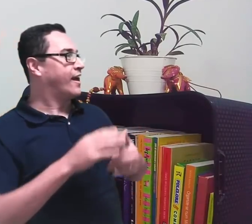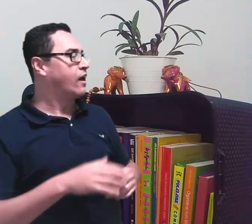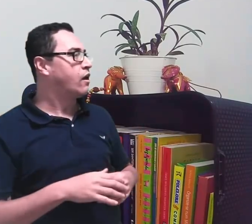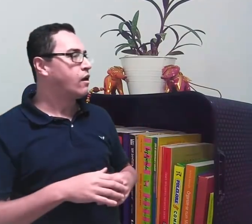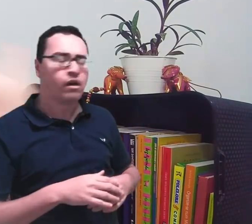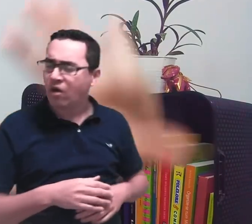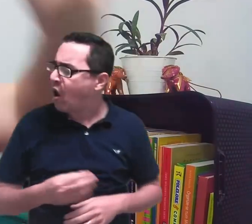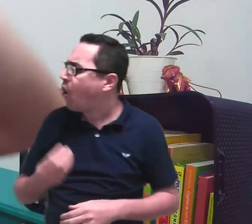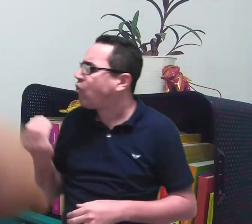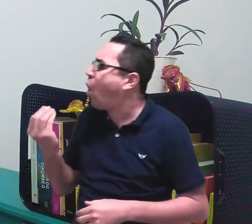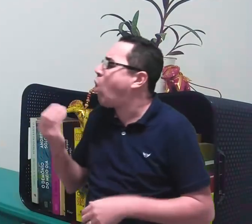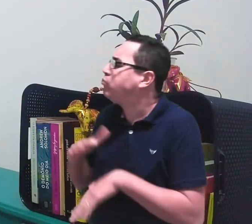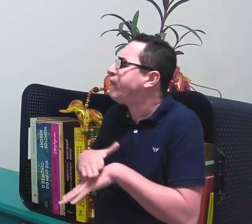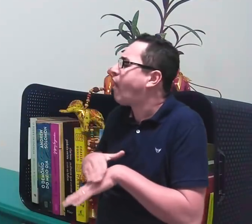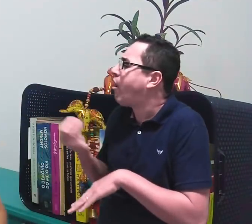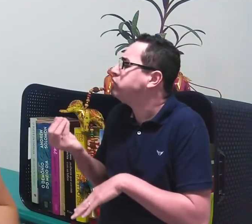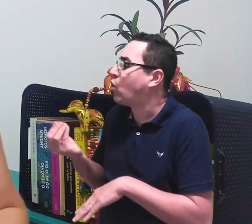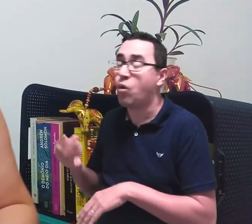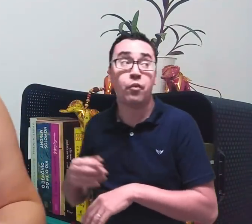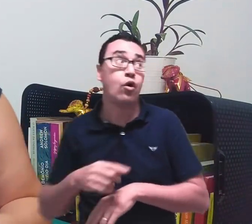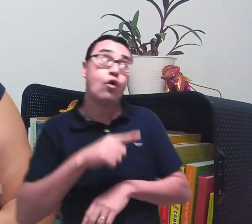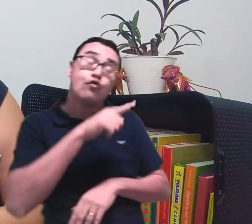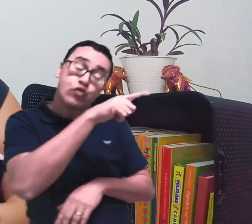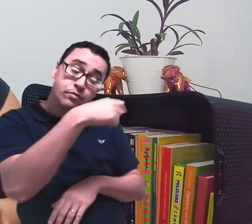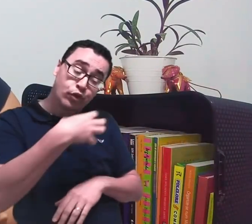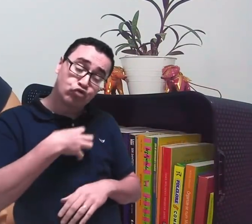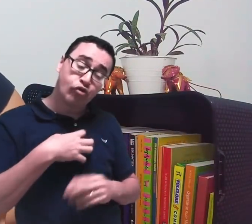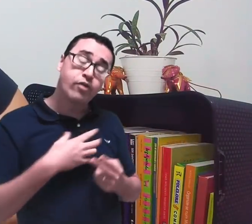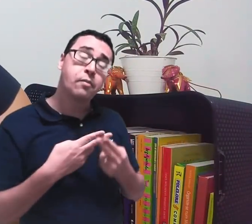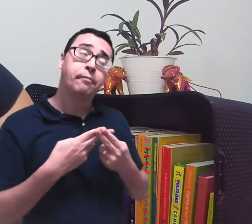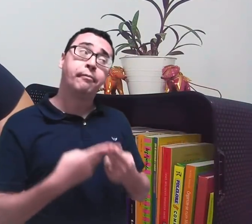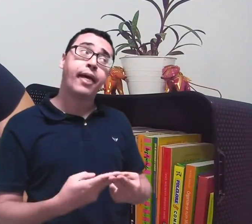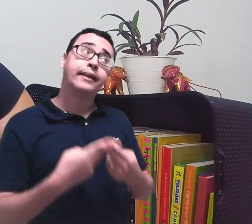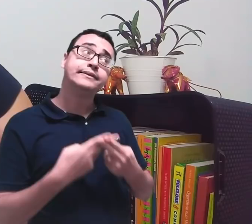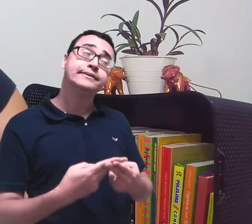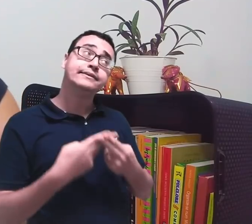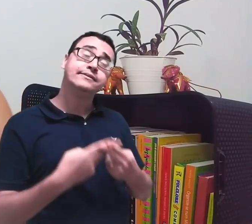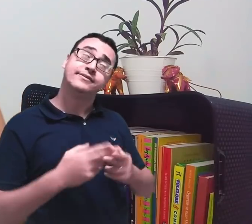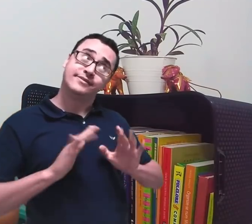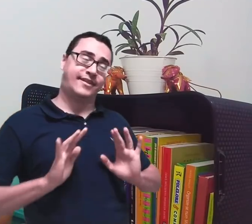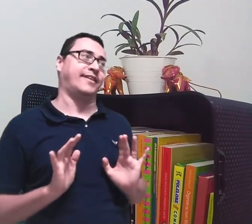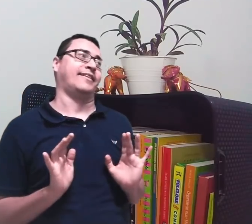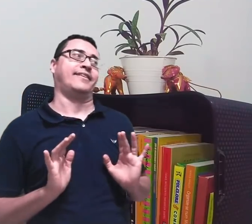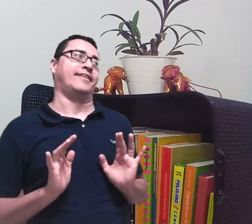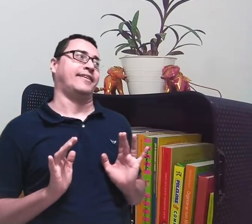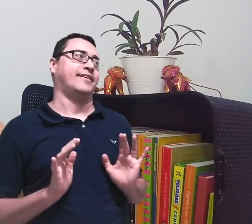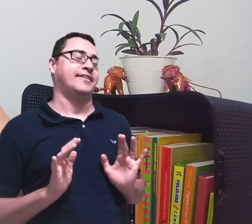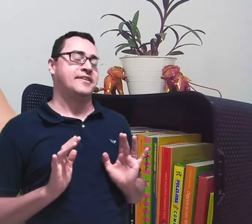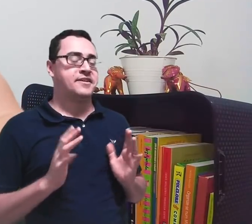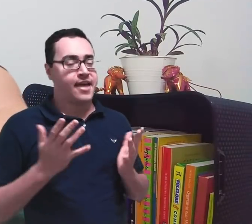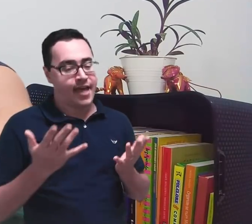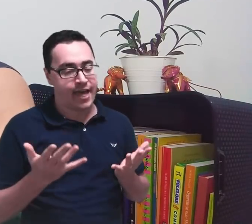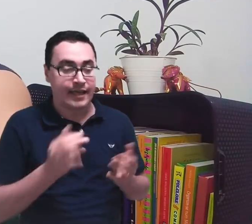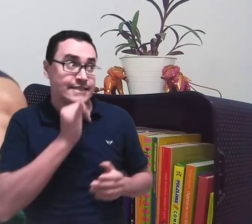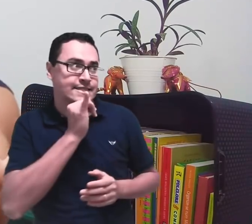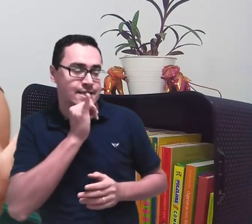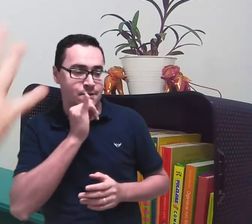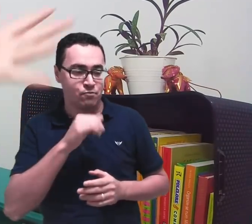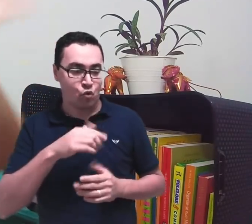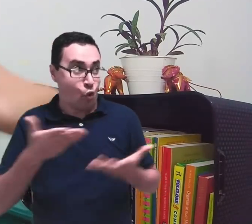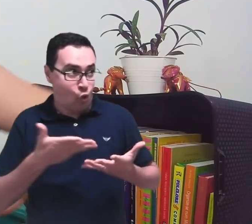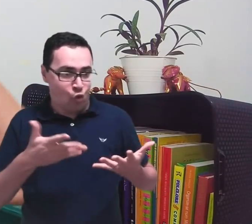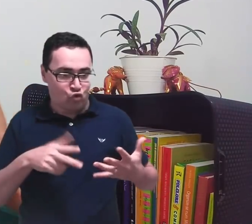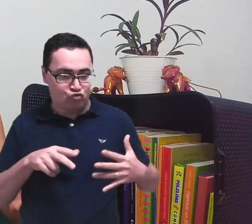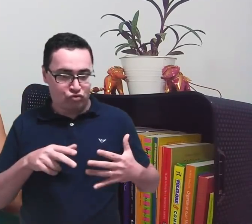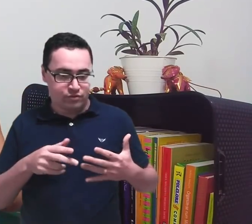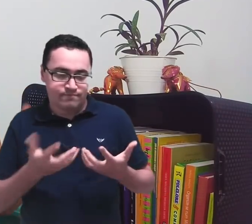muito paciente, respondeu a raposa. Você se sentará um pouco distante de mim,